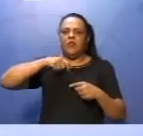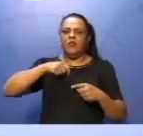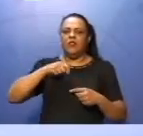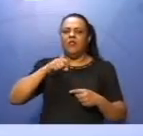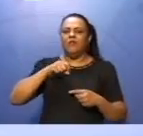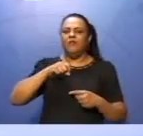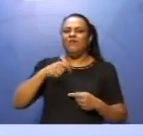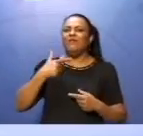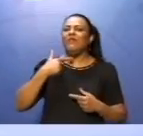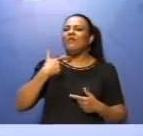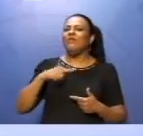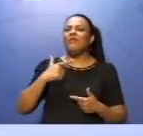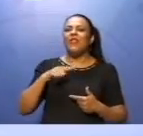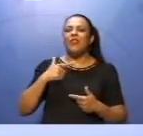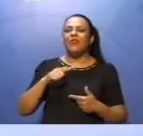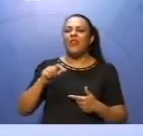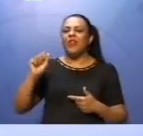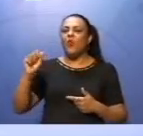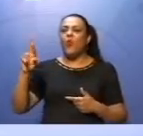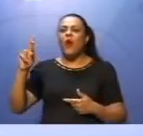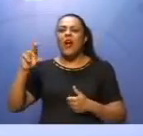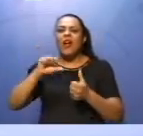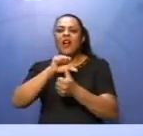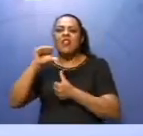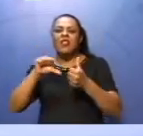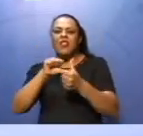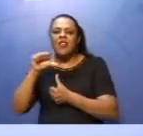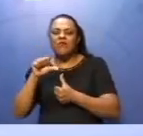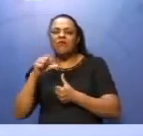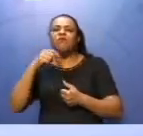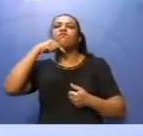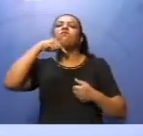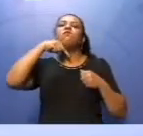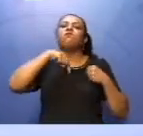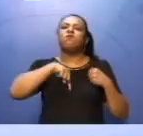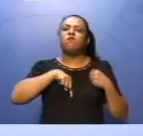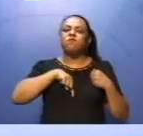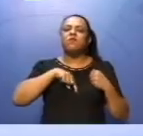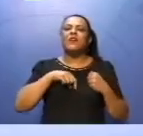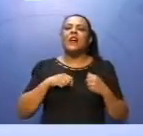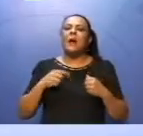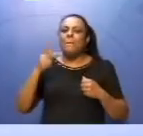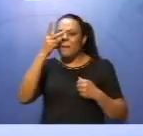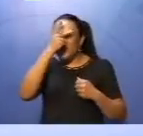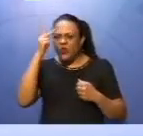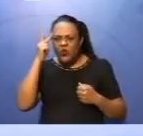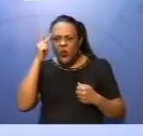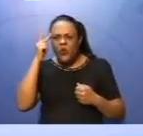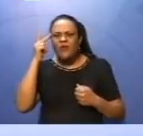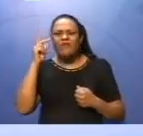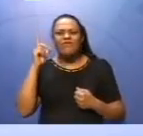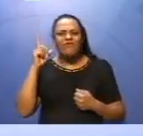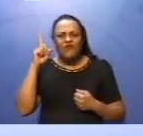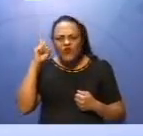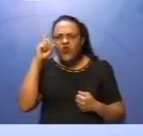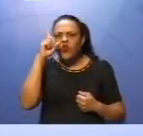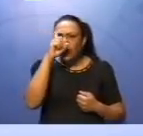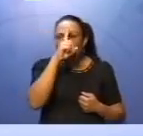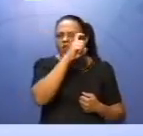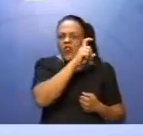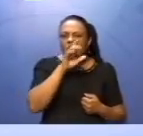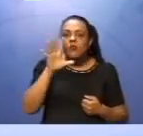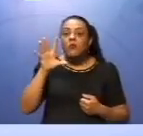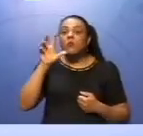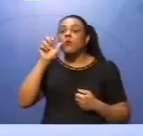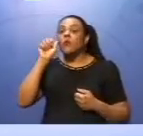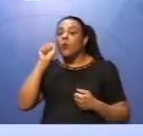as trocas gasosas e a pessoa vai ter dificuldade para respirar. Então, as trocas gasosas, elas